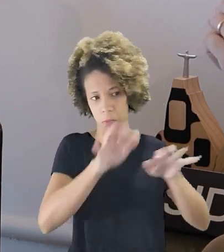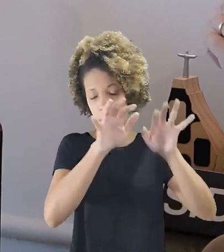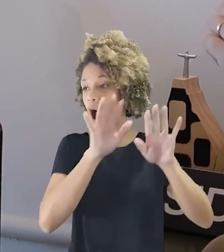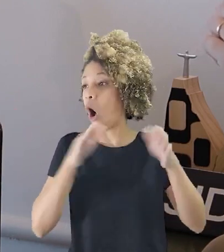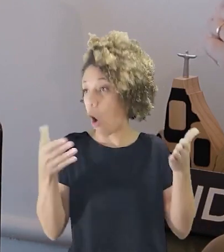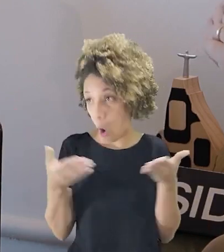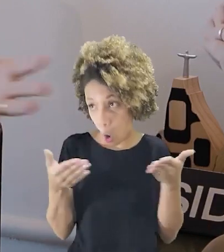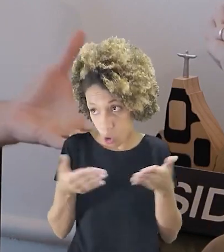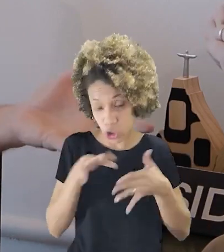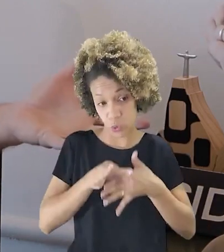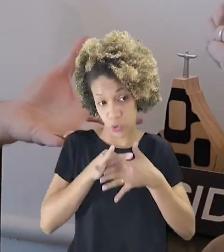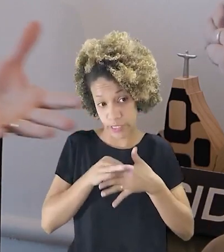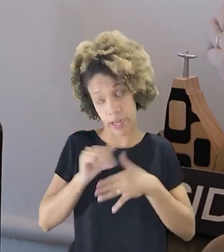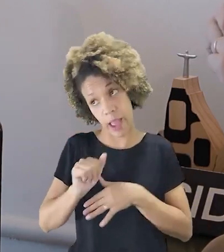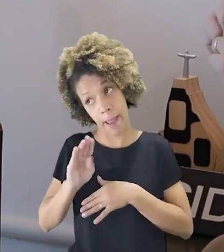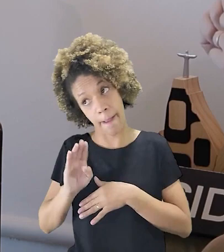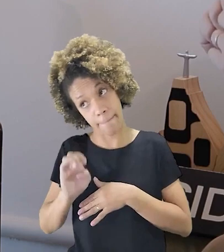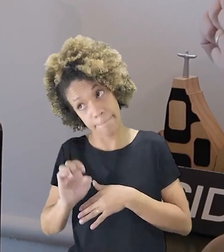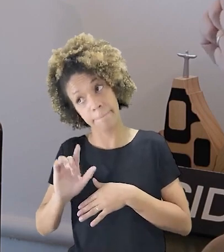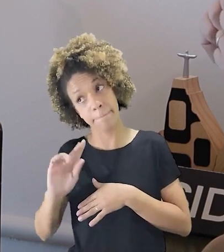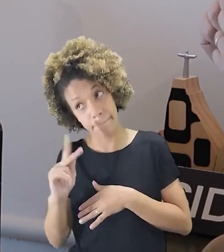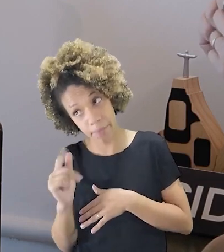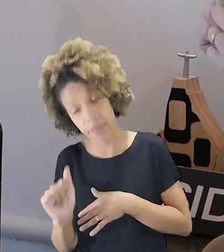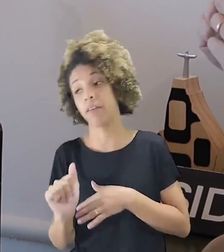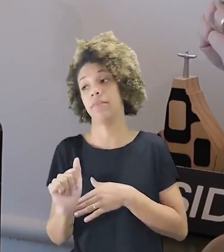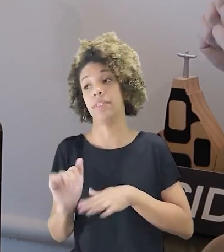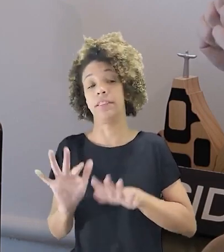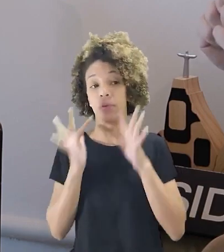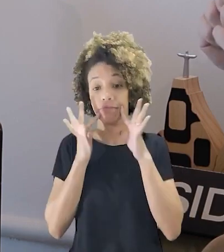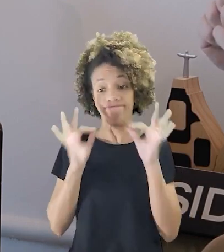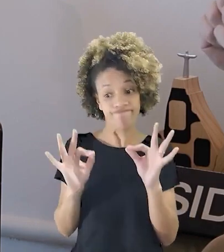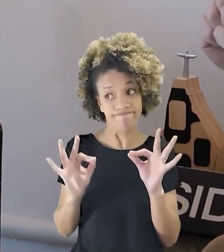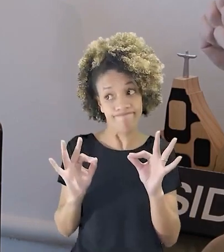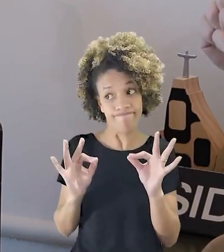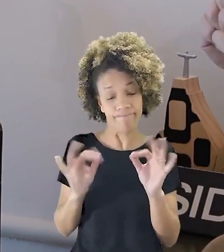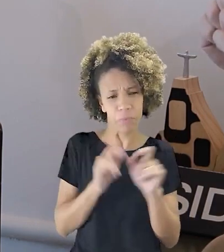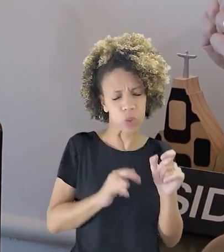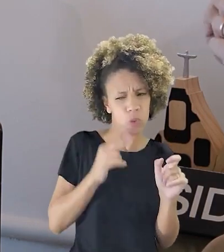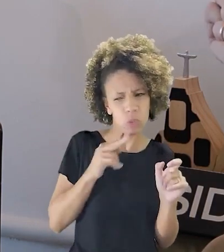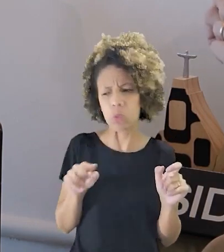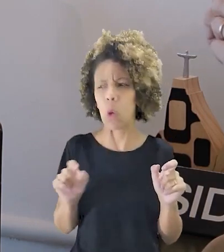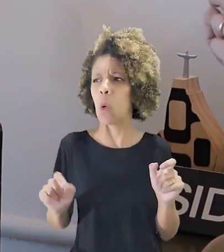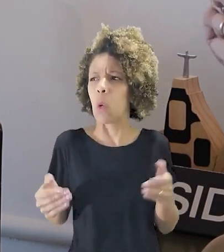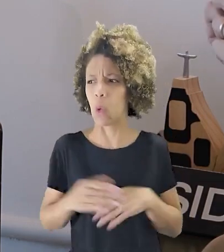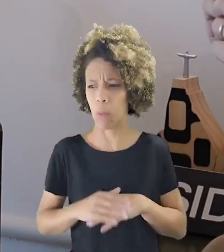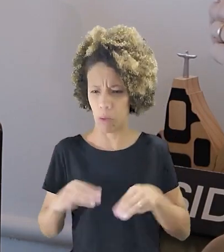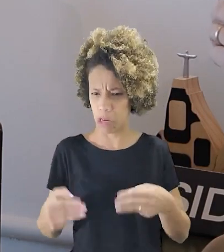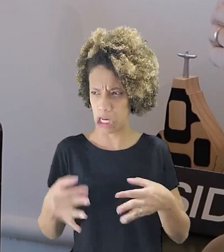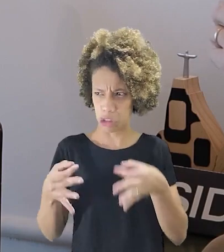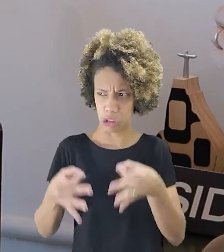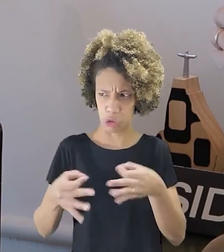hoje, o líder é o Abelha. Né? Então, chamou a atenção de muitos brasileiros como que o ministro da Justiça consegue